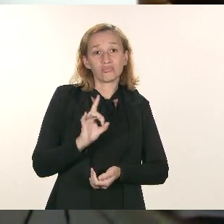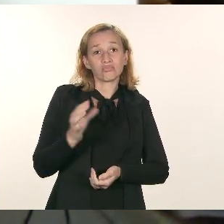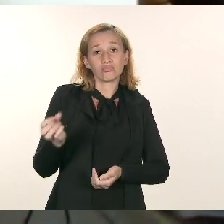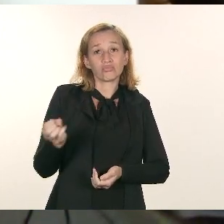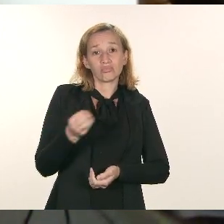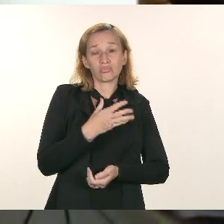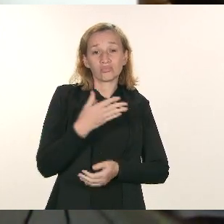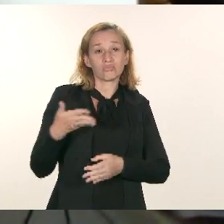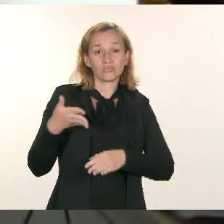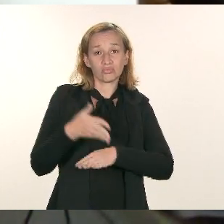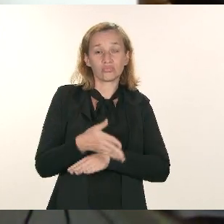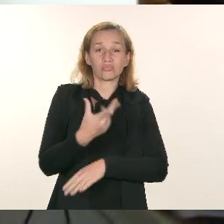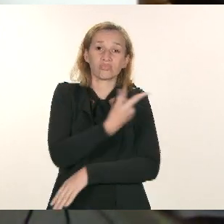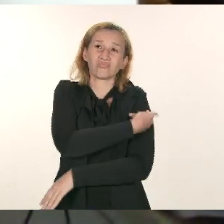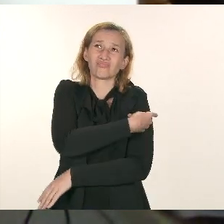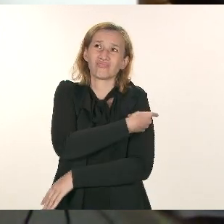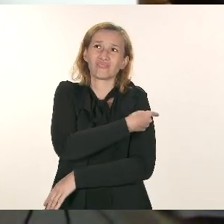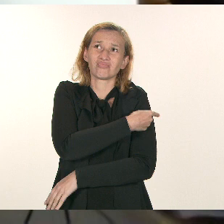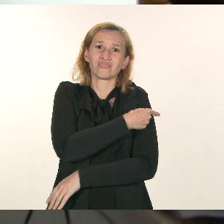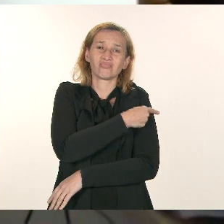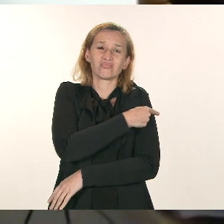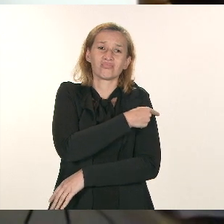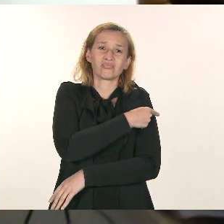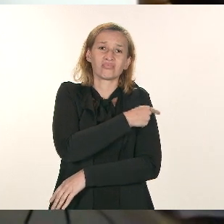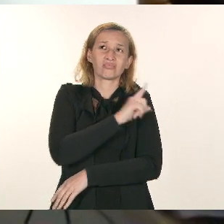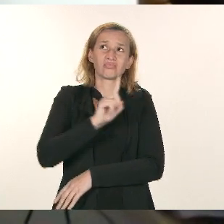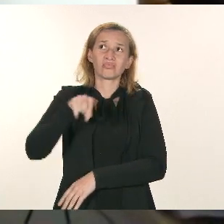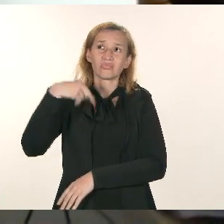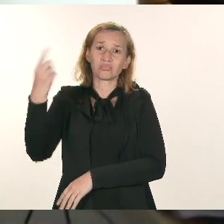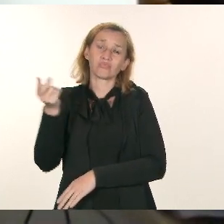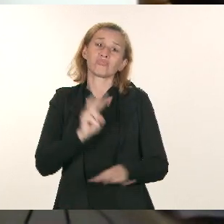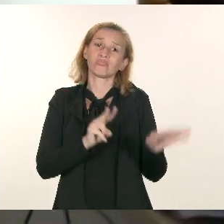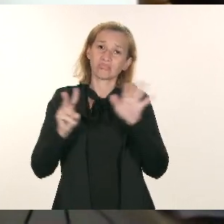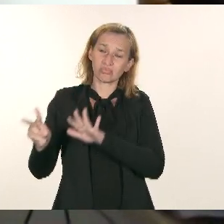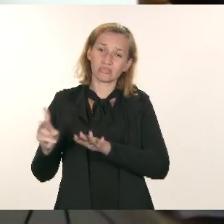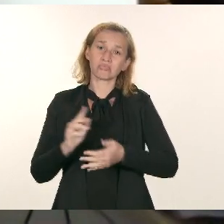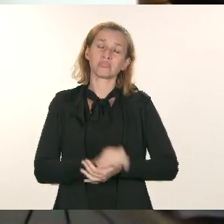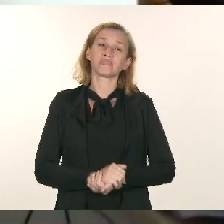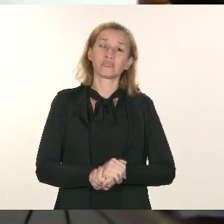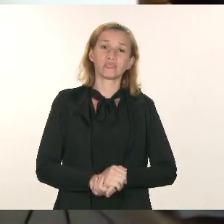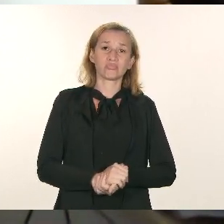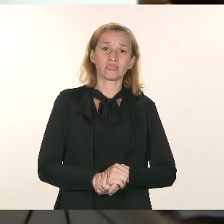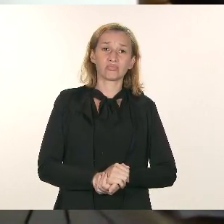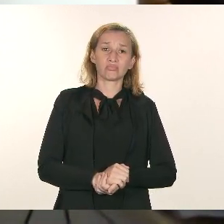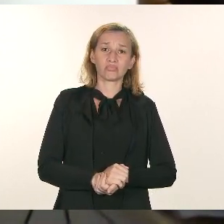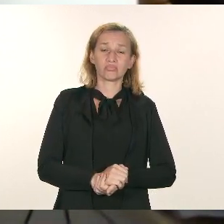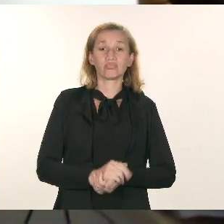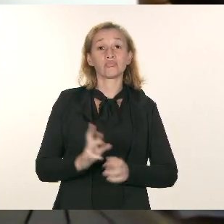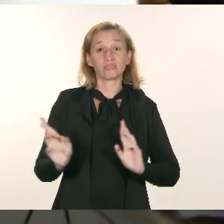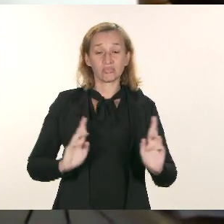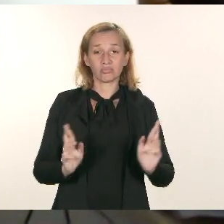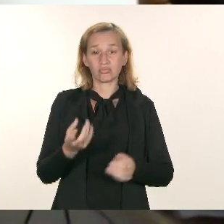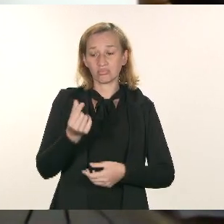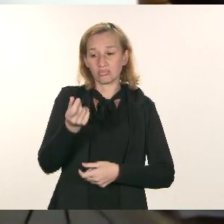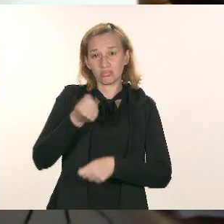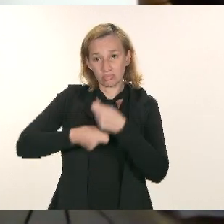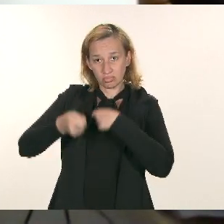vacina no meado da semana que vem. Em relação à economia, senhor